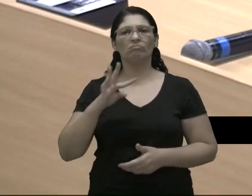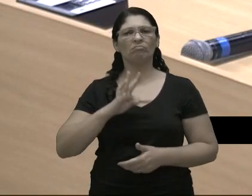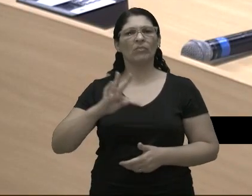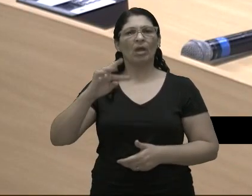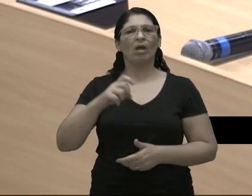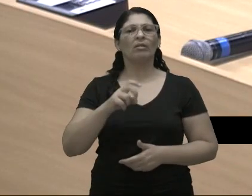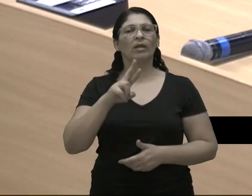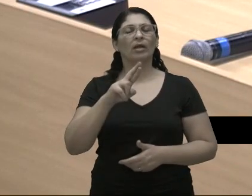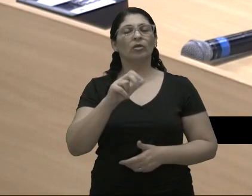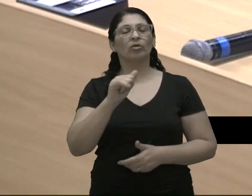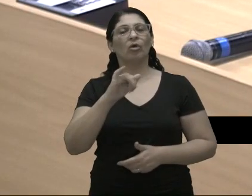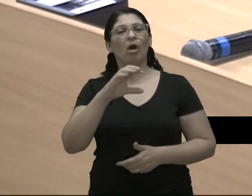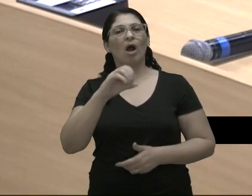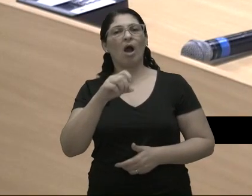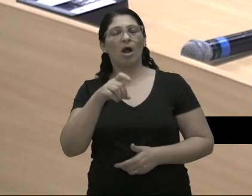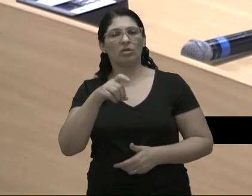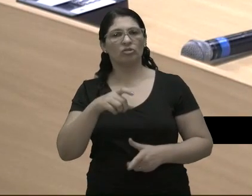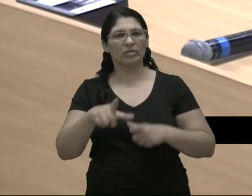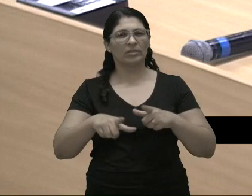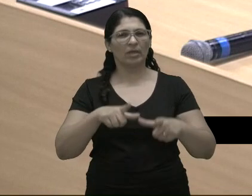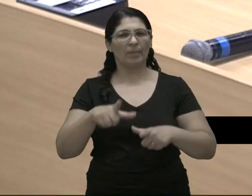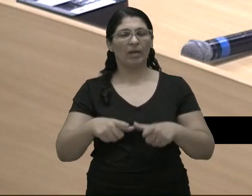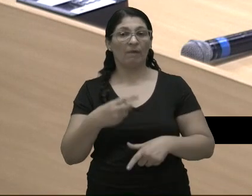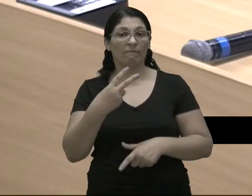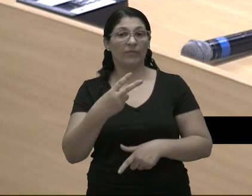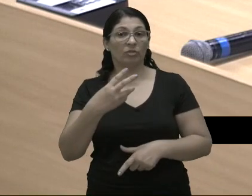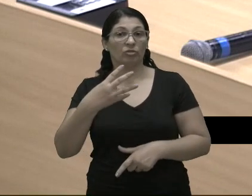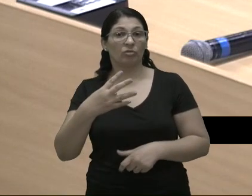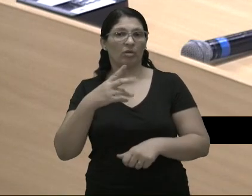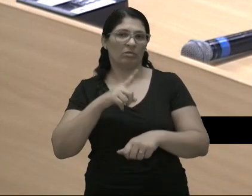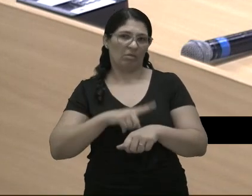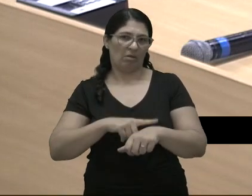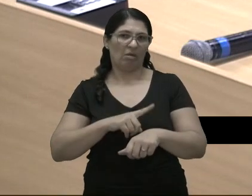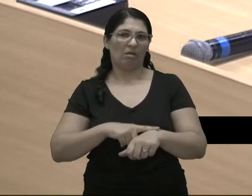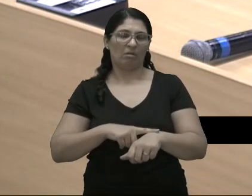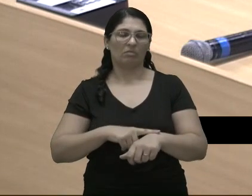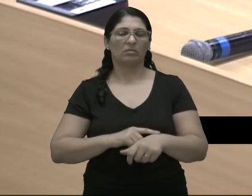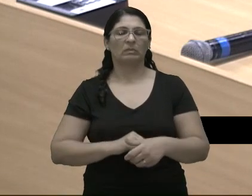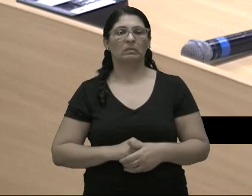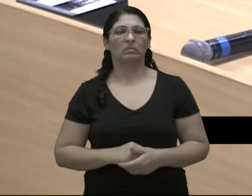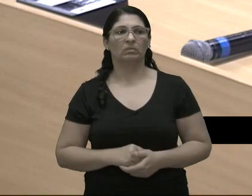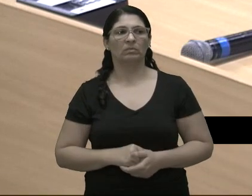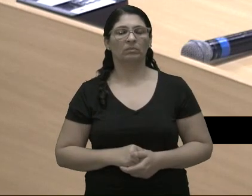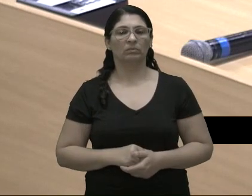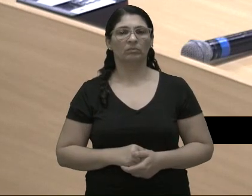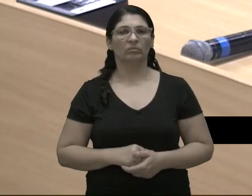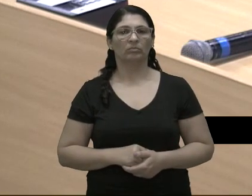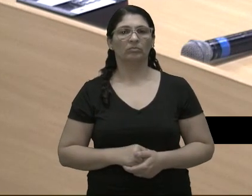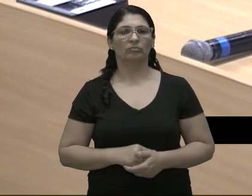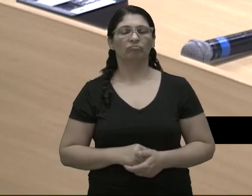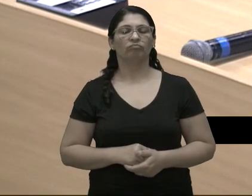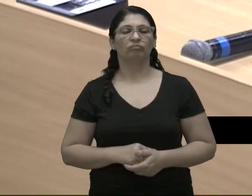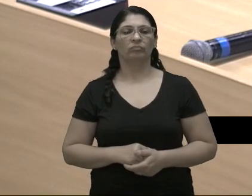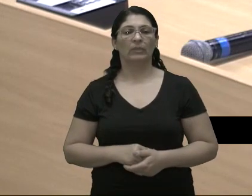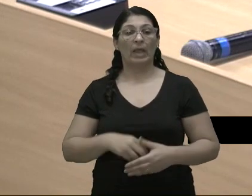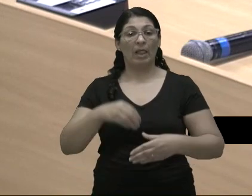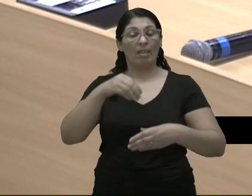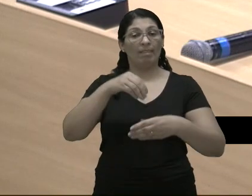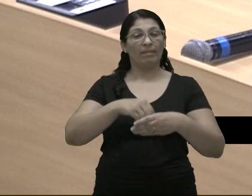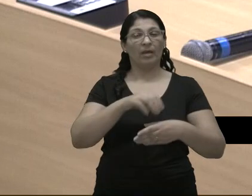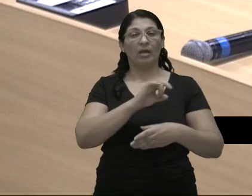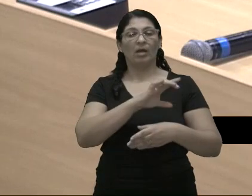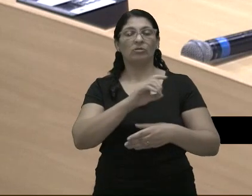ele cumpre uma jornada de trabalho de 24 horas. Tá? E dentro de cada unidade tem